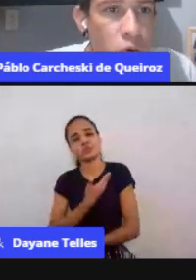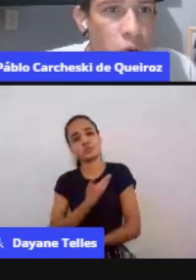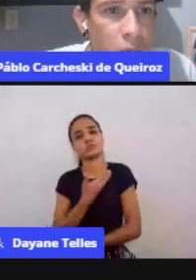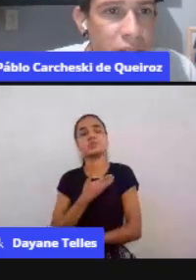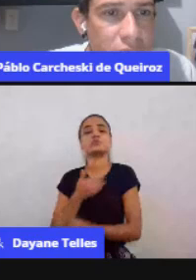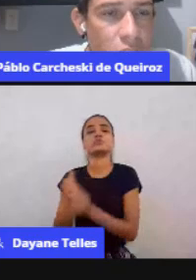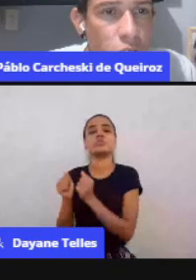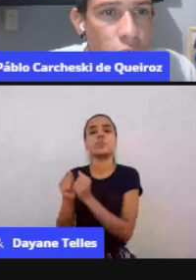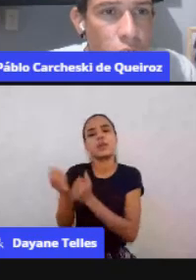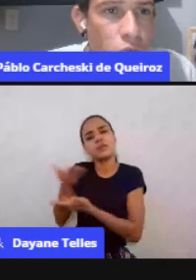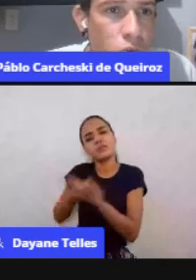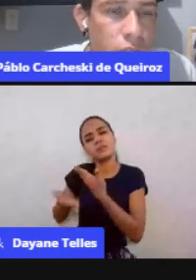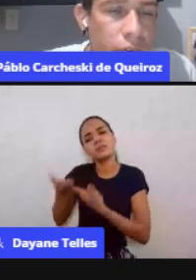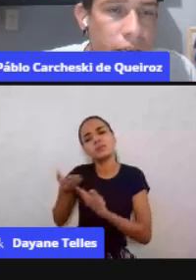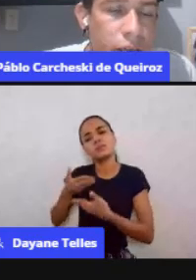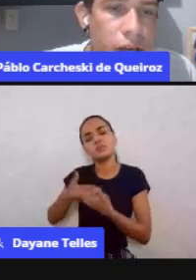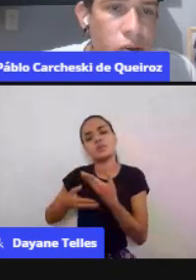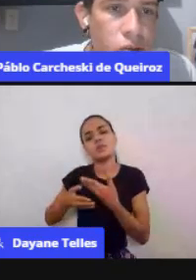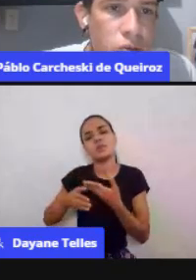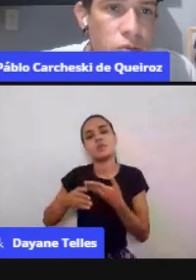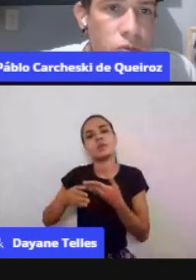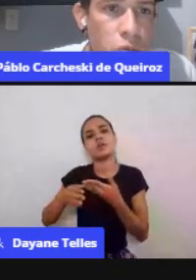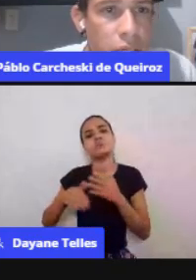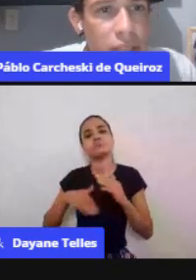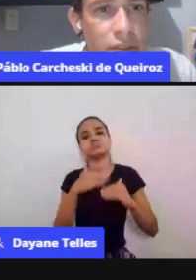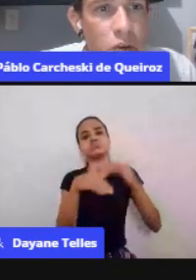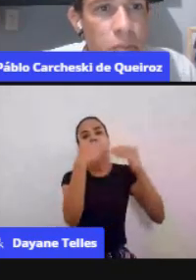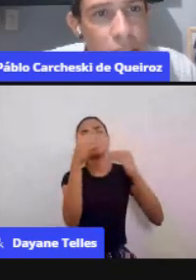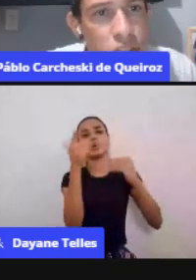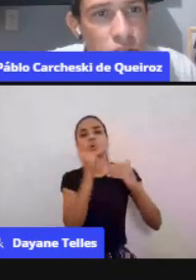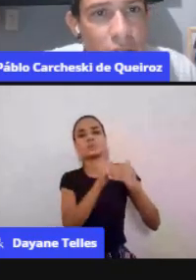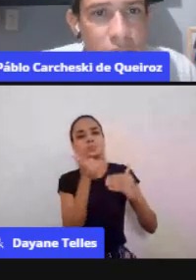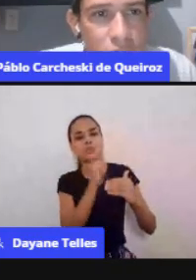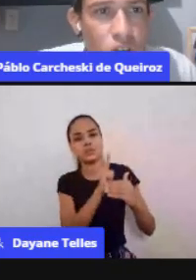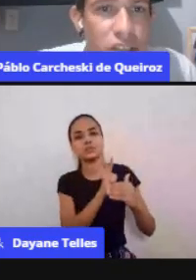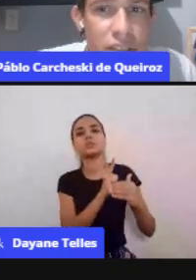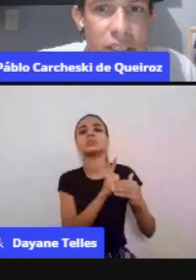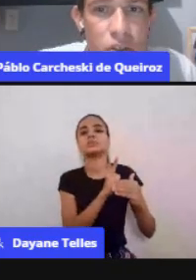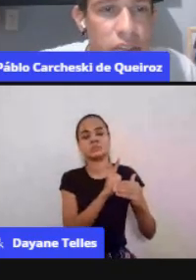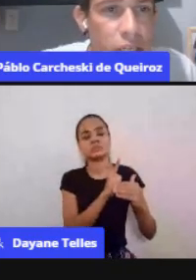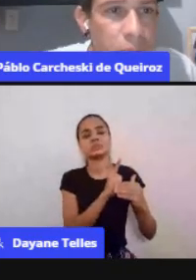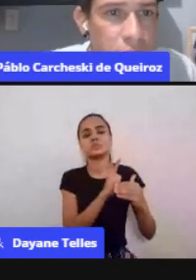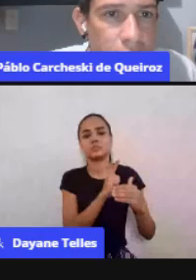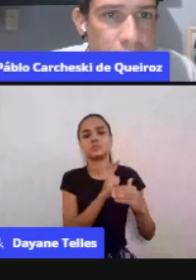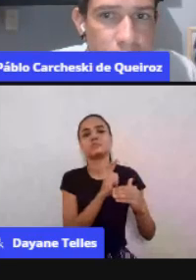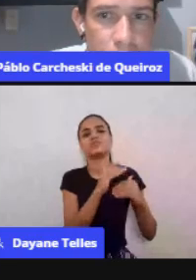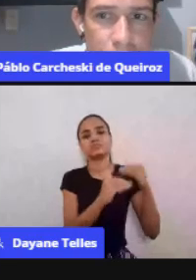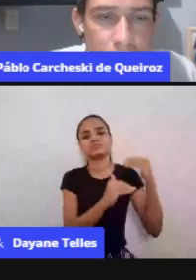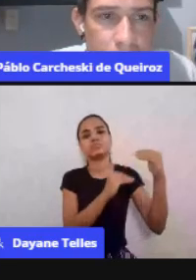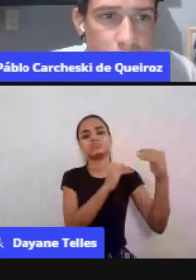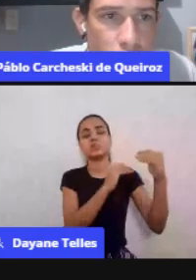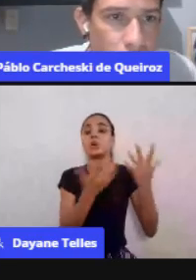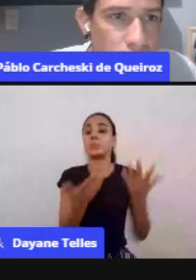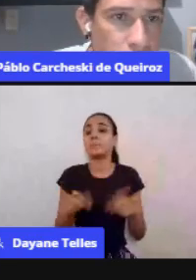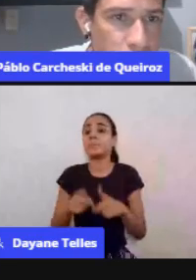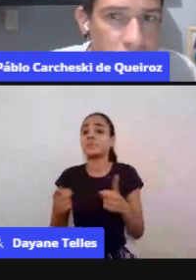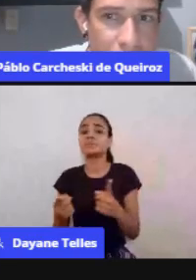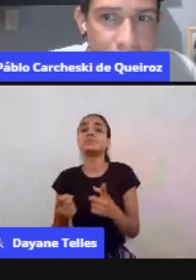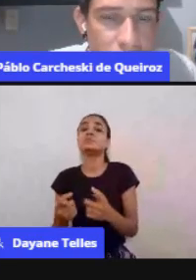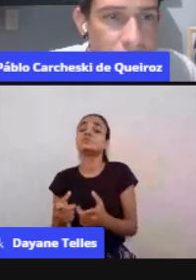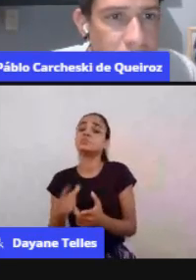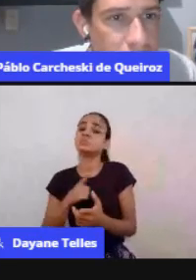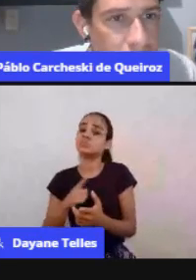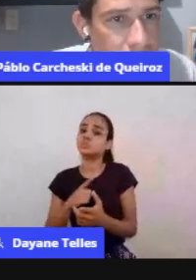teve uma preocupação né, com uma questão particular nossa, né? Então, eu gostaria que eu colocasse o